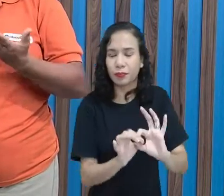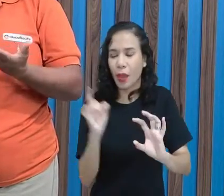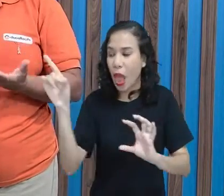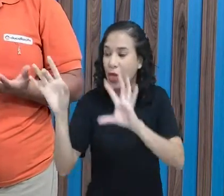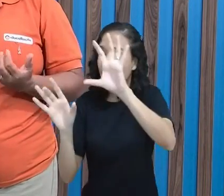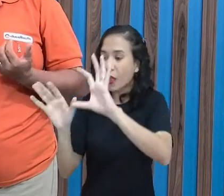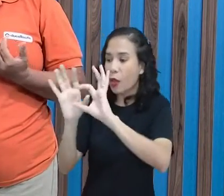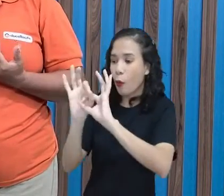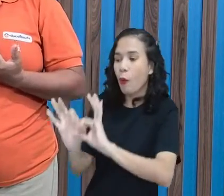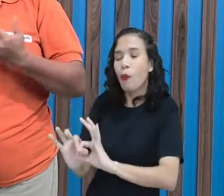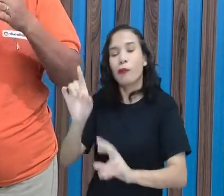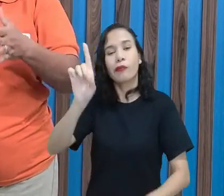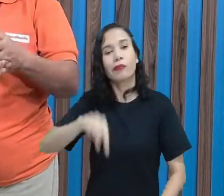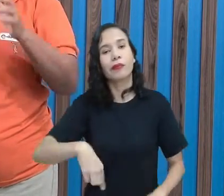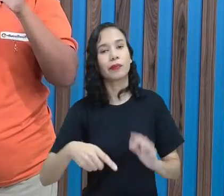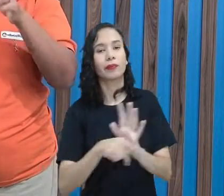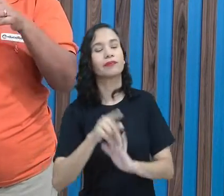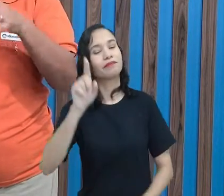essa